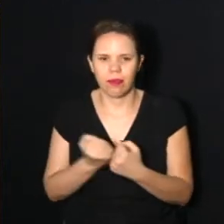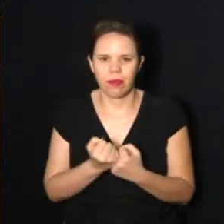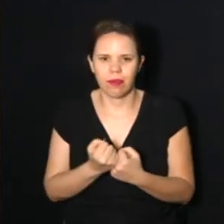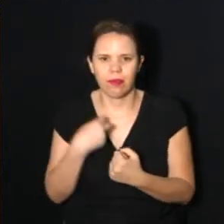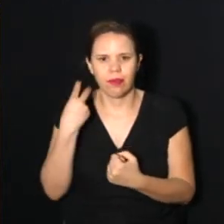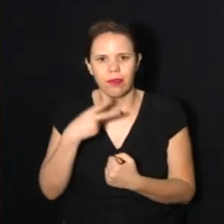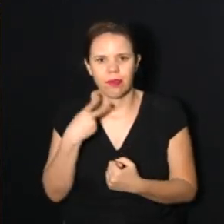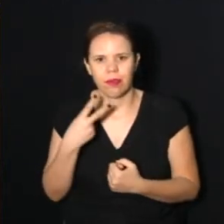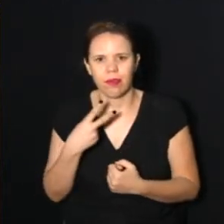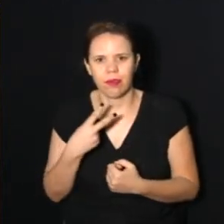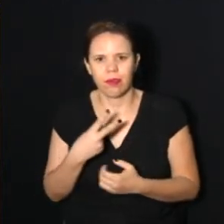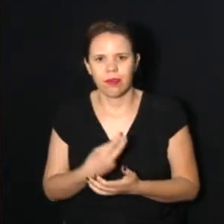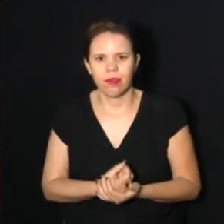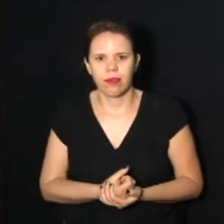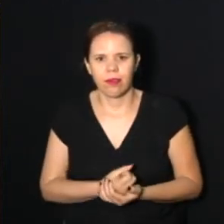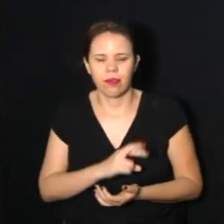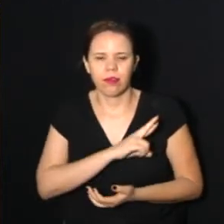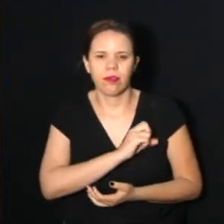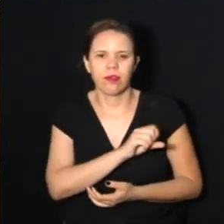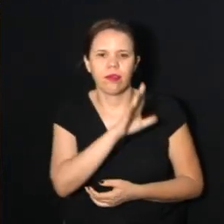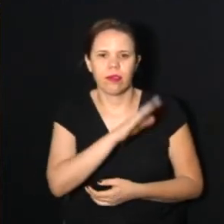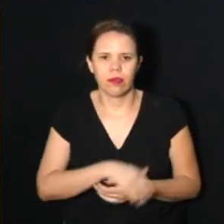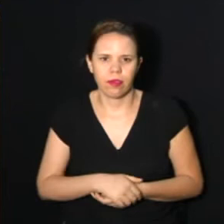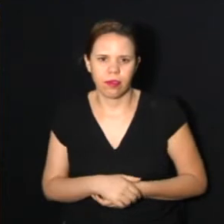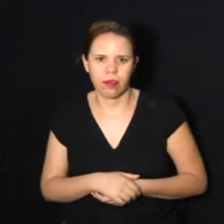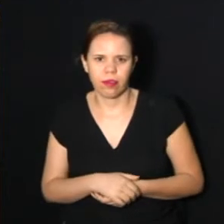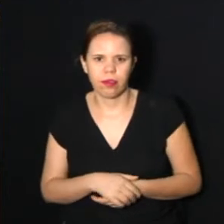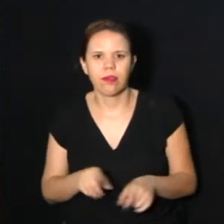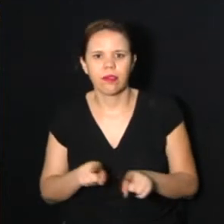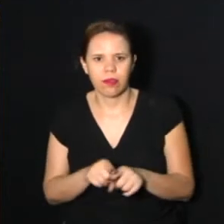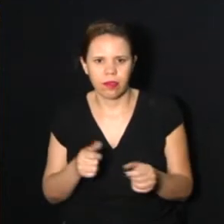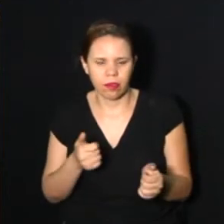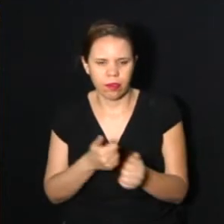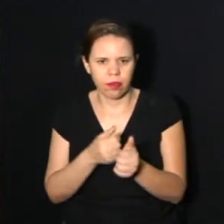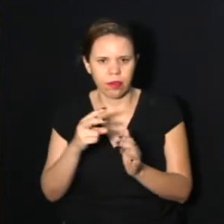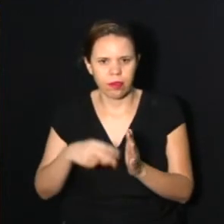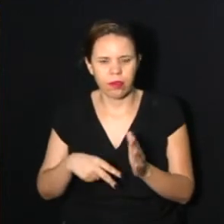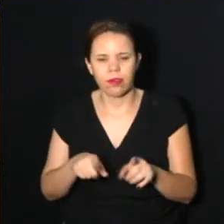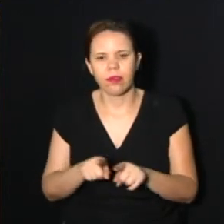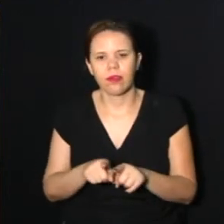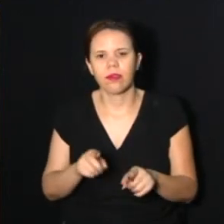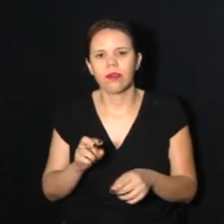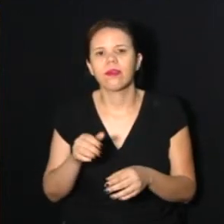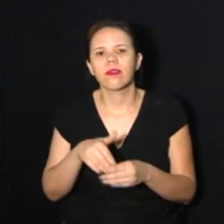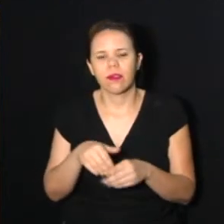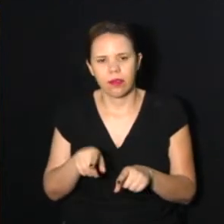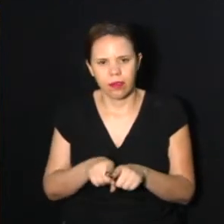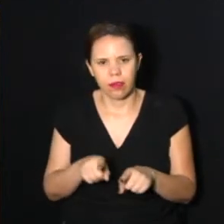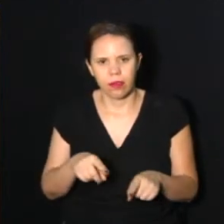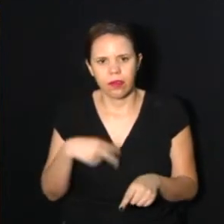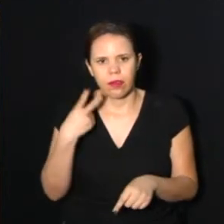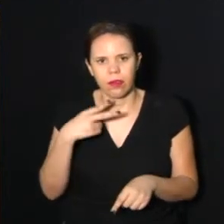Vereador Rubens Gás. Também acompanho, senhor. Vereador Vinícius Grade.